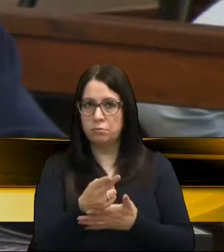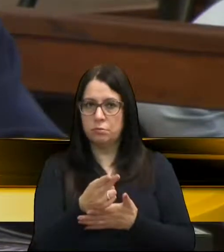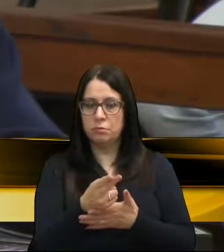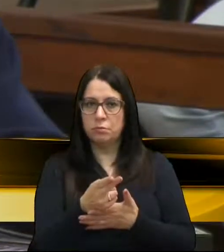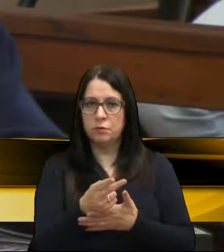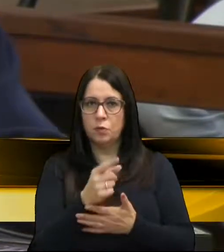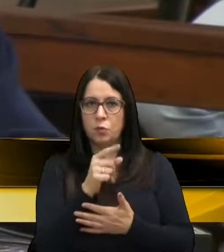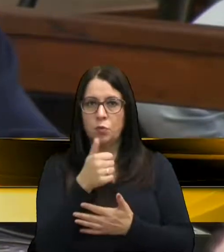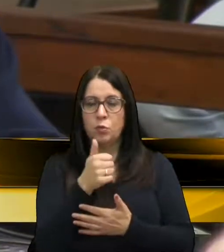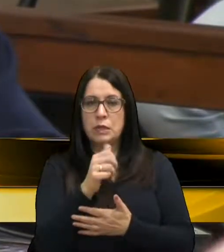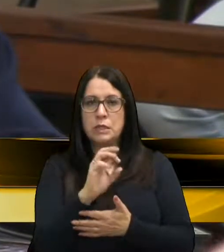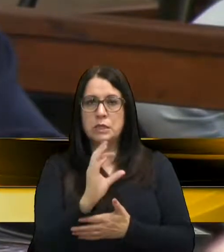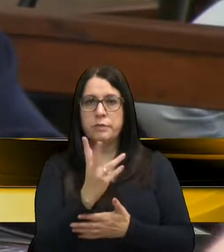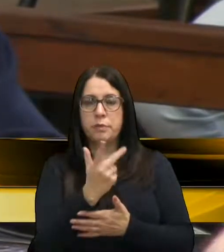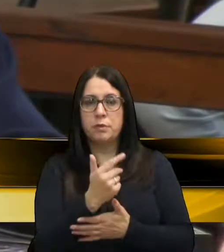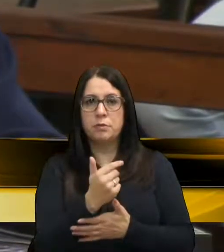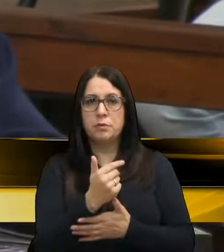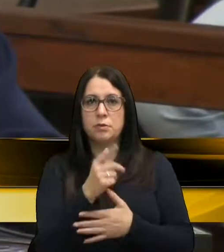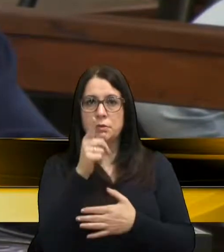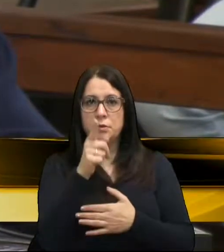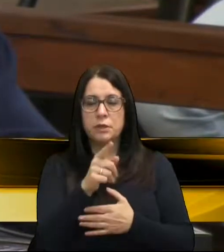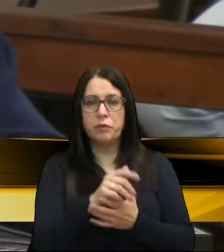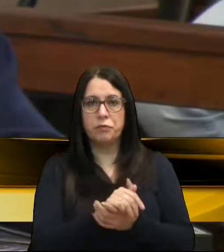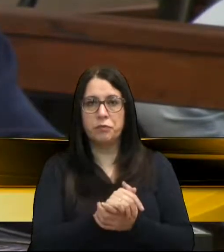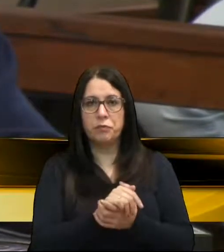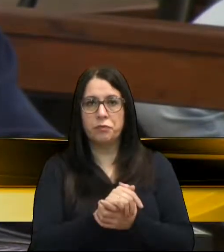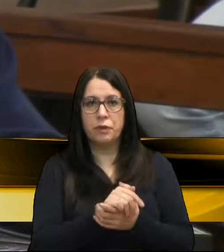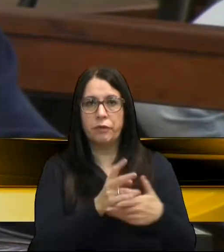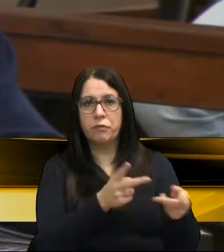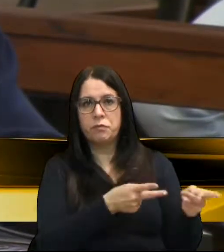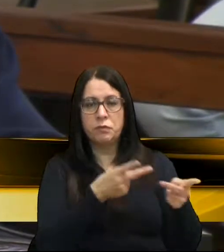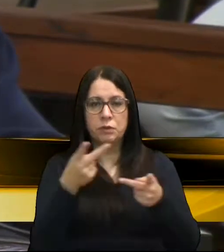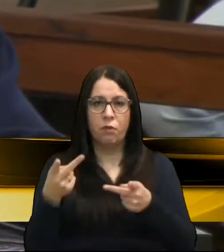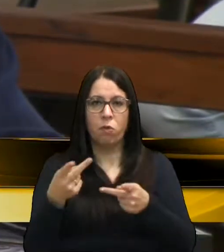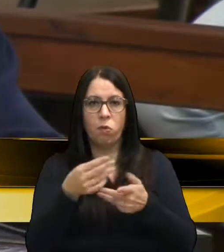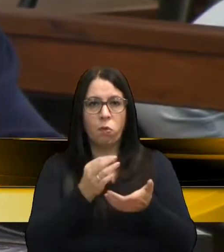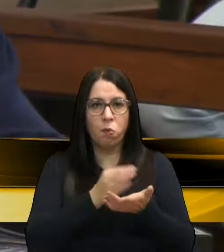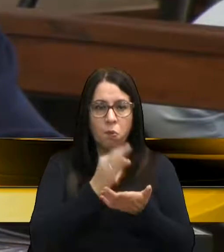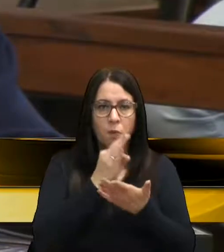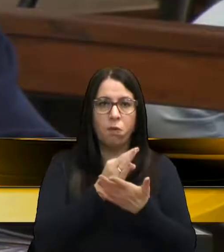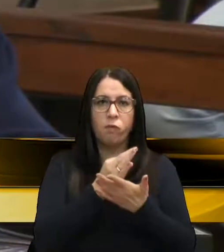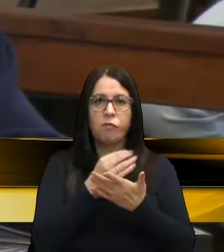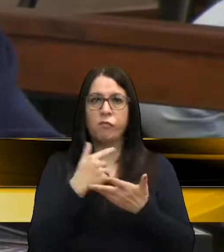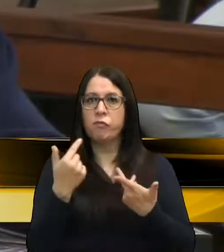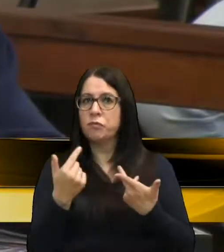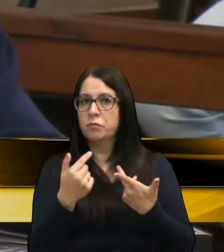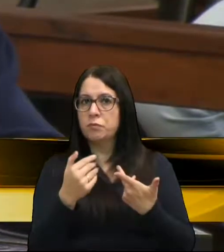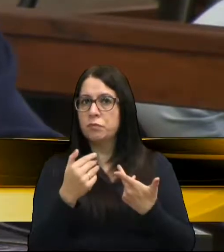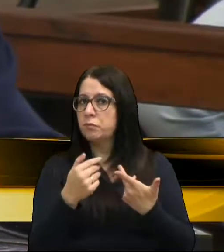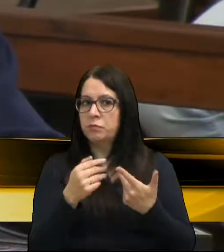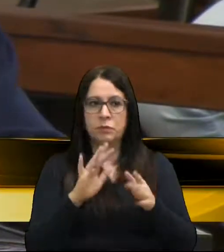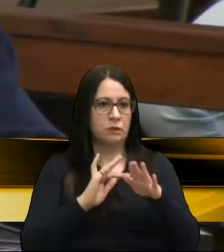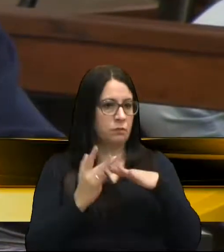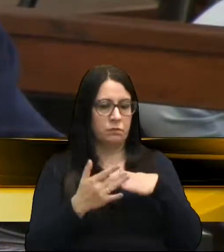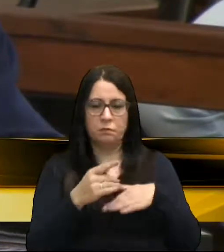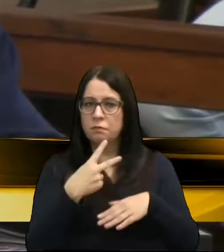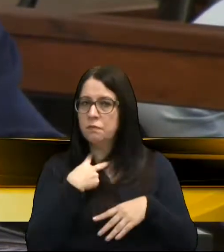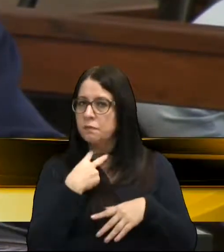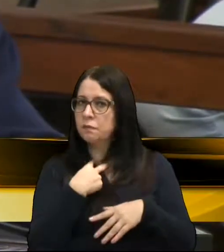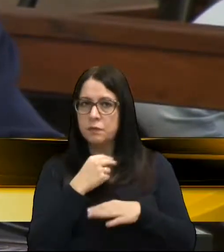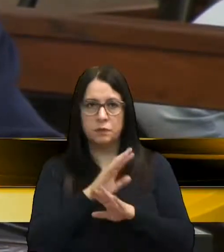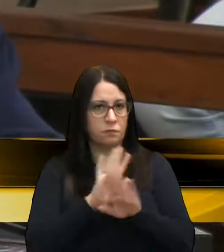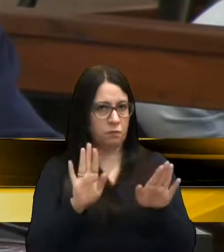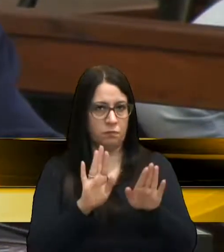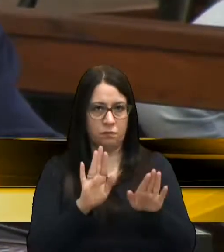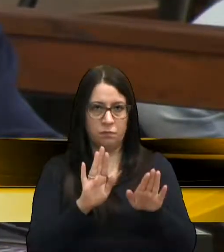quase 11 milhões no gabinete para as visitas, os cafés, os fanpage e tal. Então, não dá, né? Deu. Eu